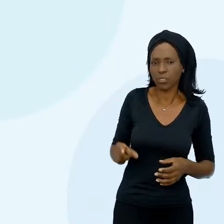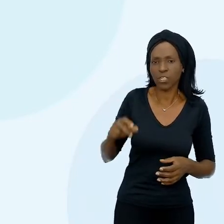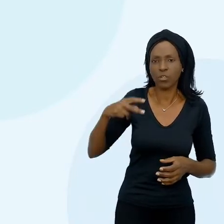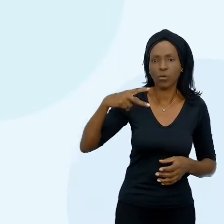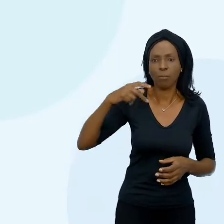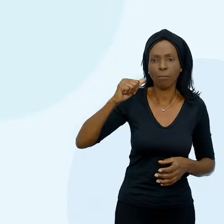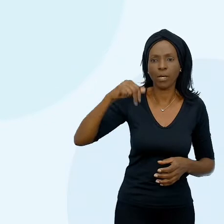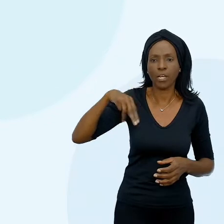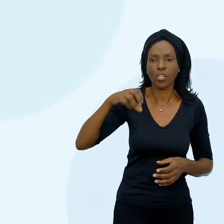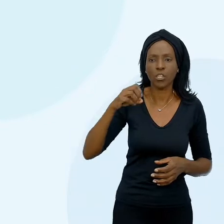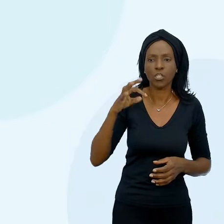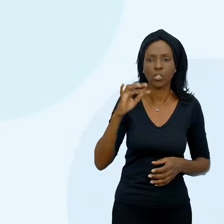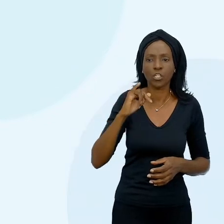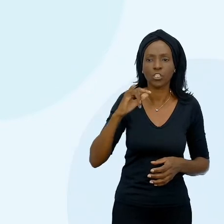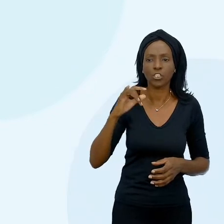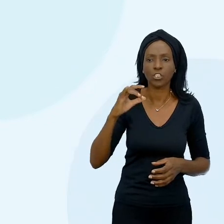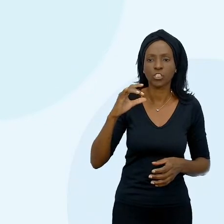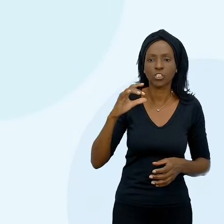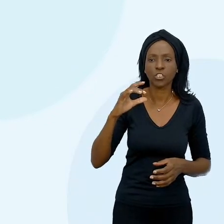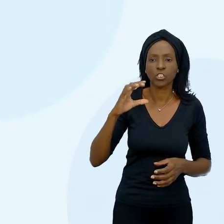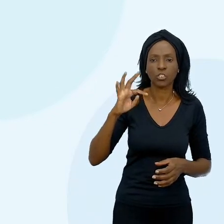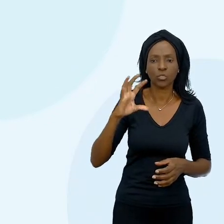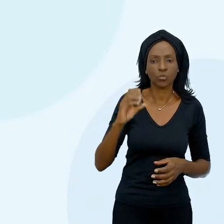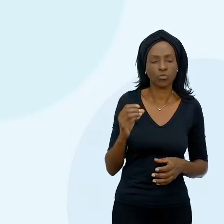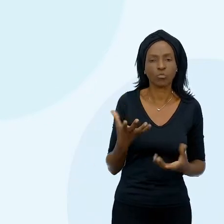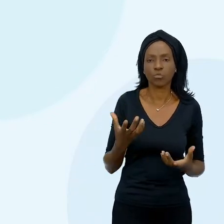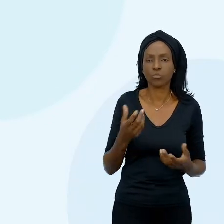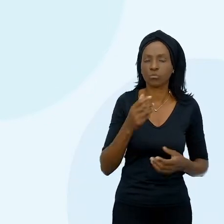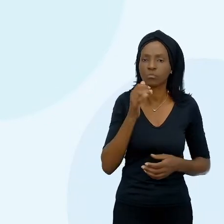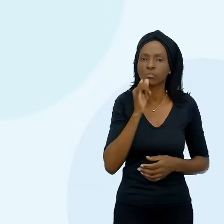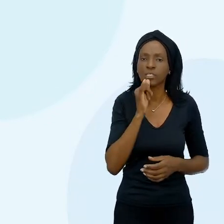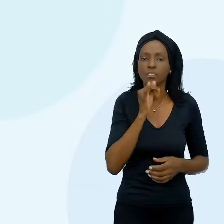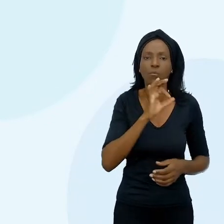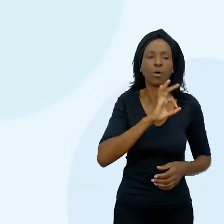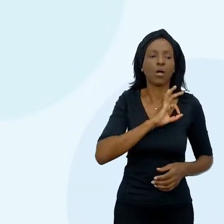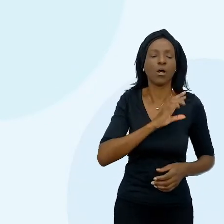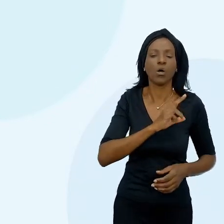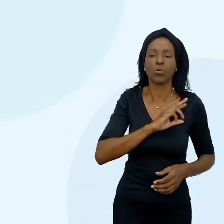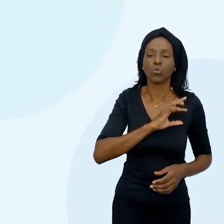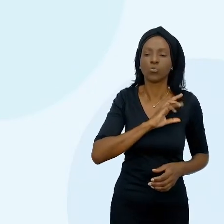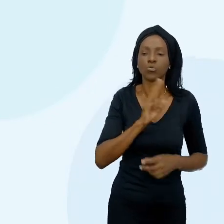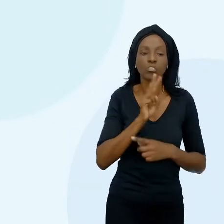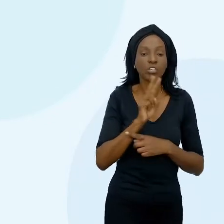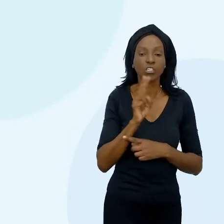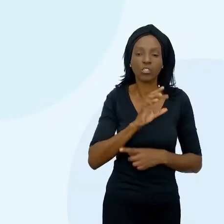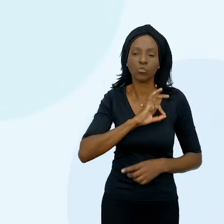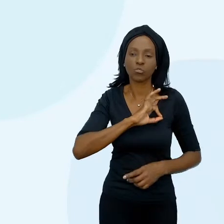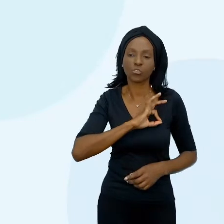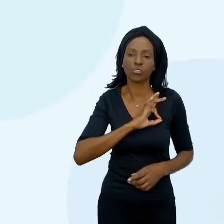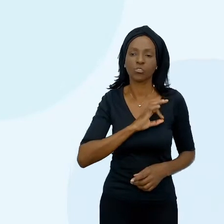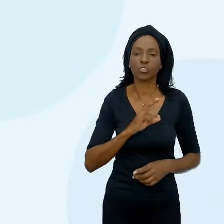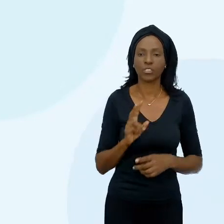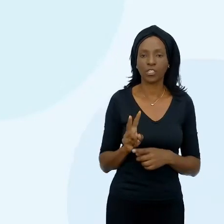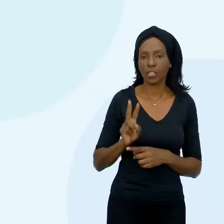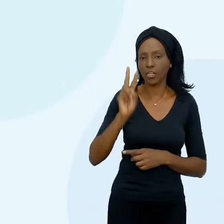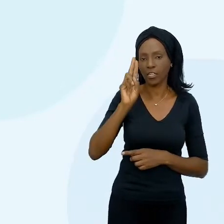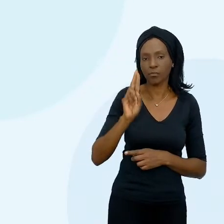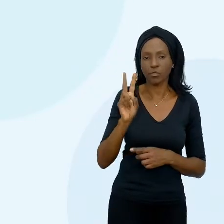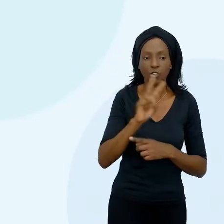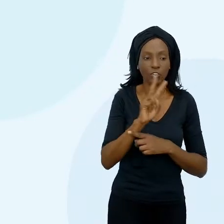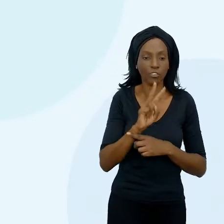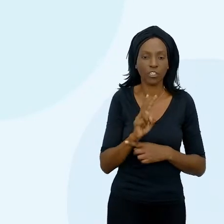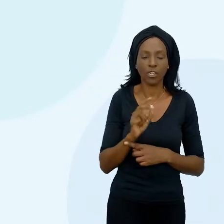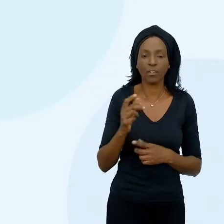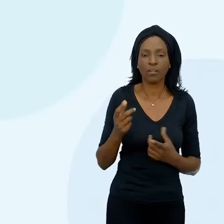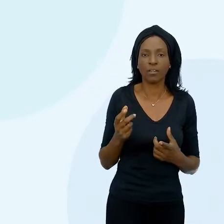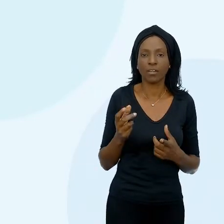nos guardas, os guardas estão ali no meio da prisão observando, né, os detidos nas suas celas. Esse modelo em